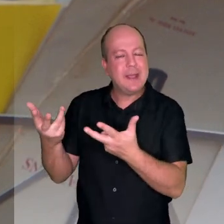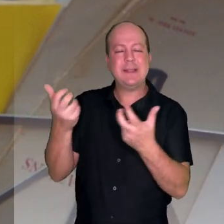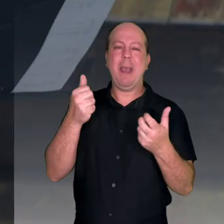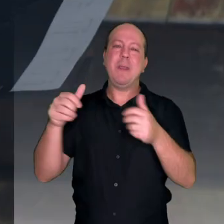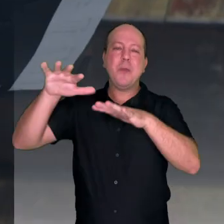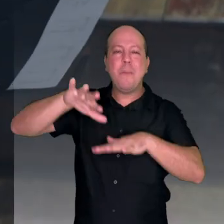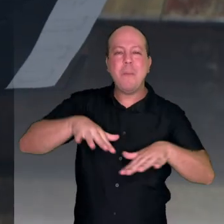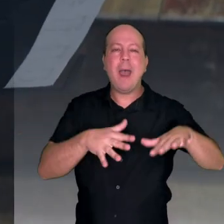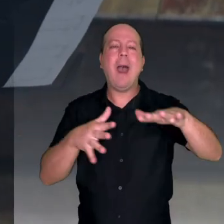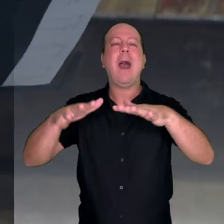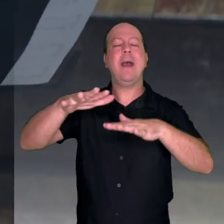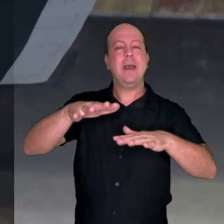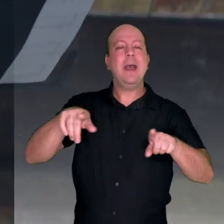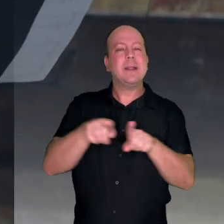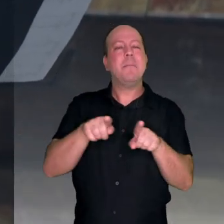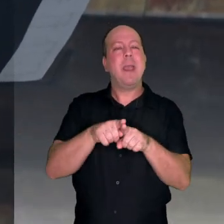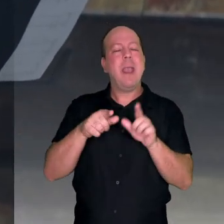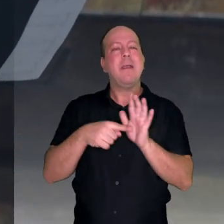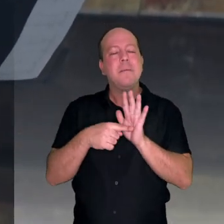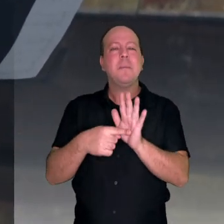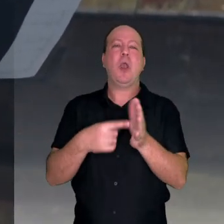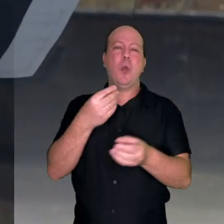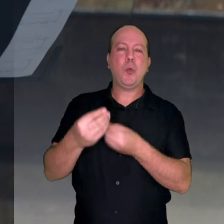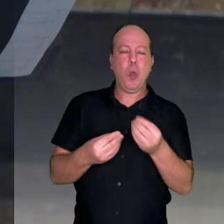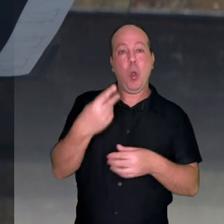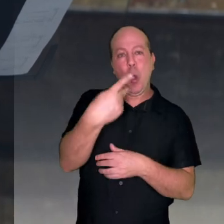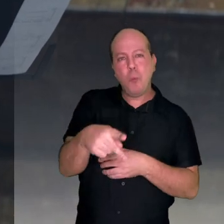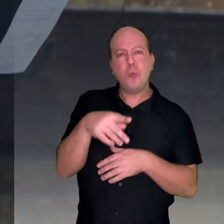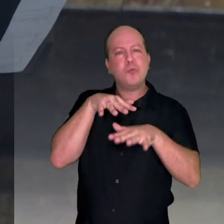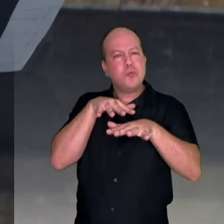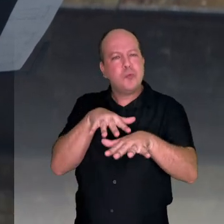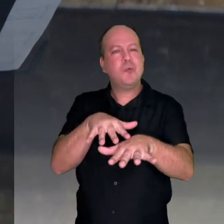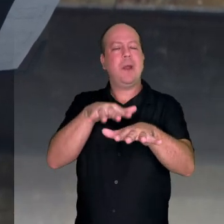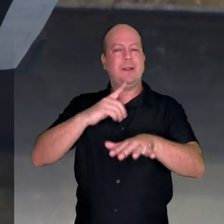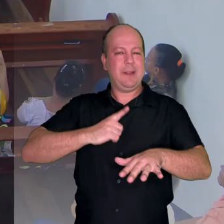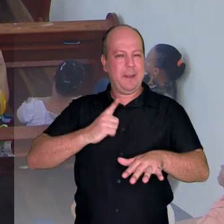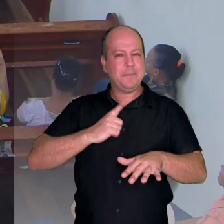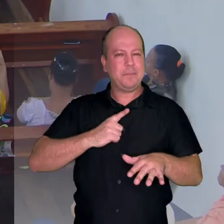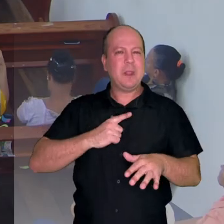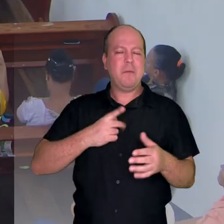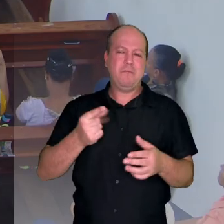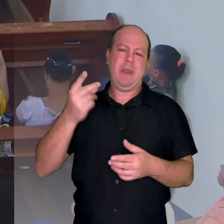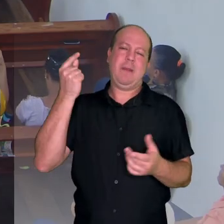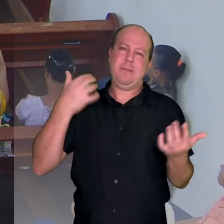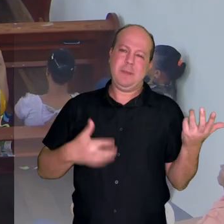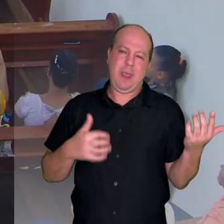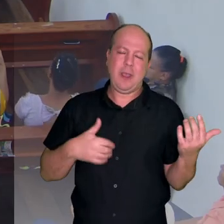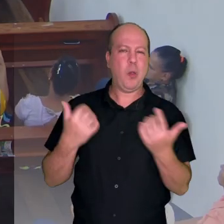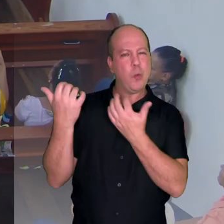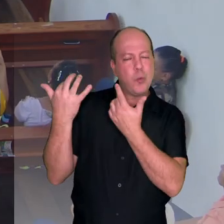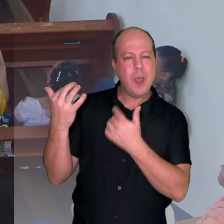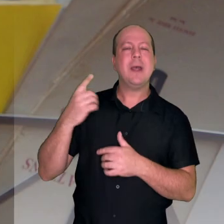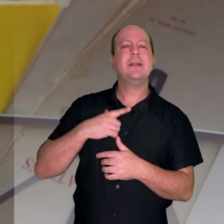mar, mas ao mesmo tempo ela é muito literária, porque ela fala de Moby Dick, ela fala de Cape Cod, né? Então a gente toca isso há muito tempo e o